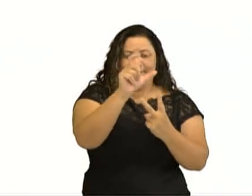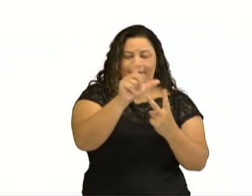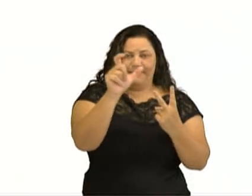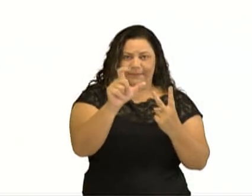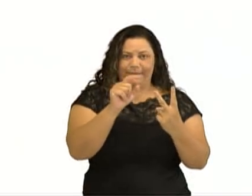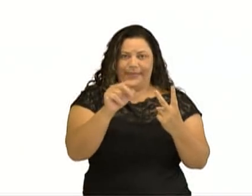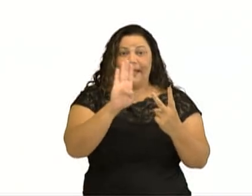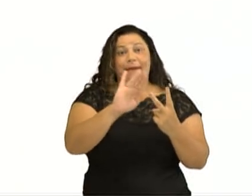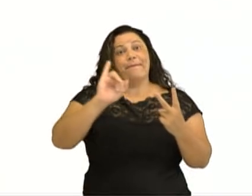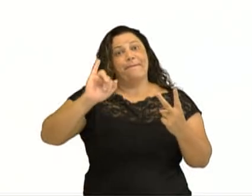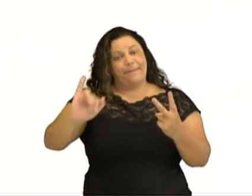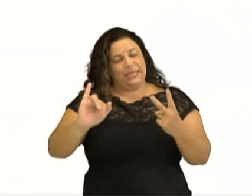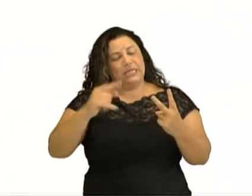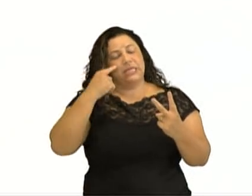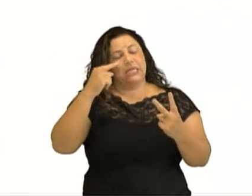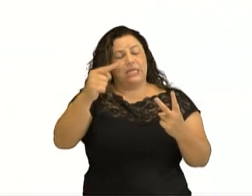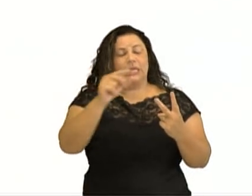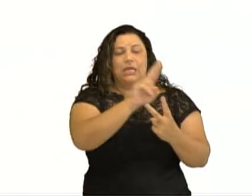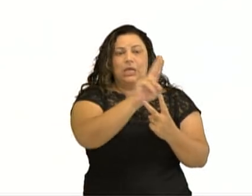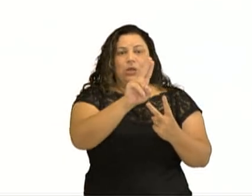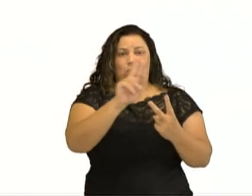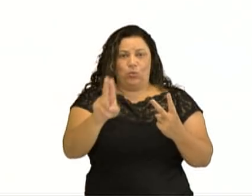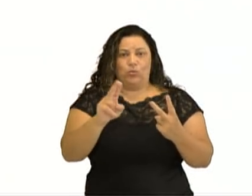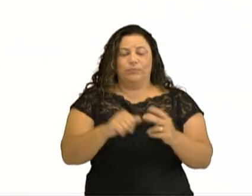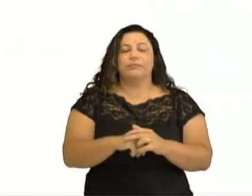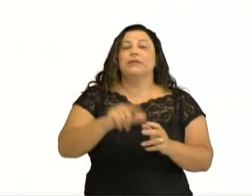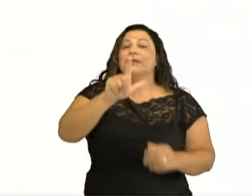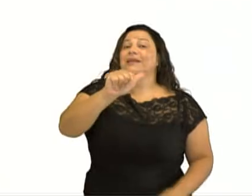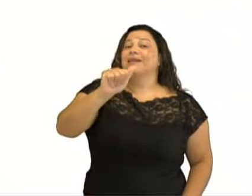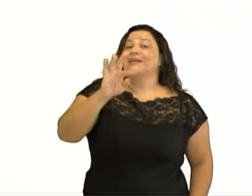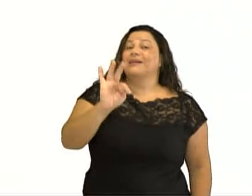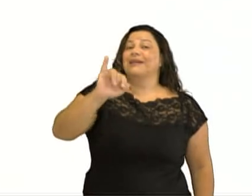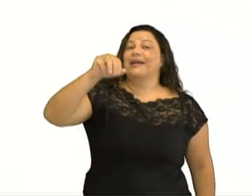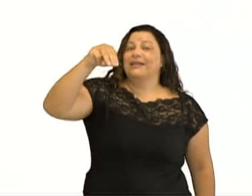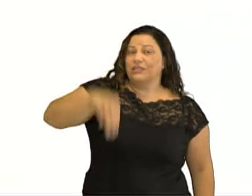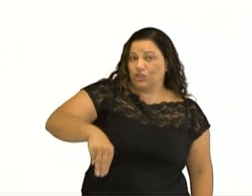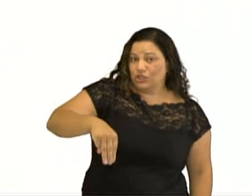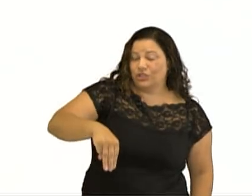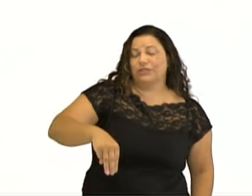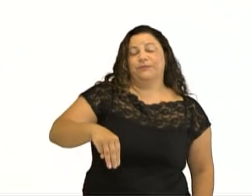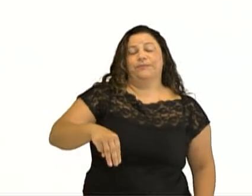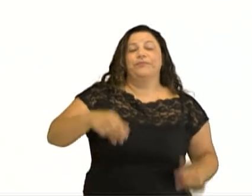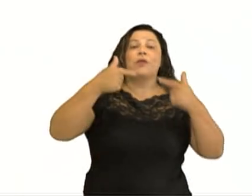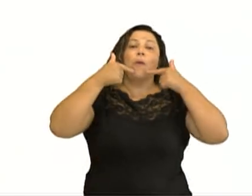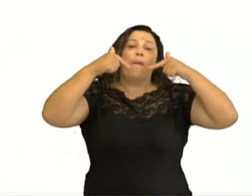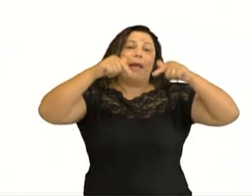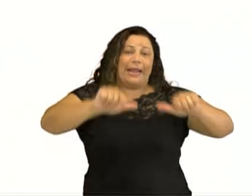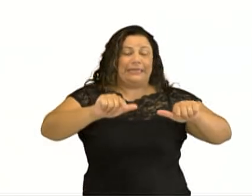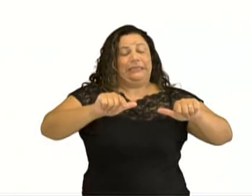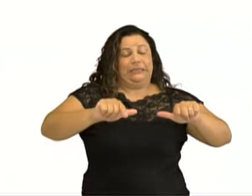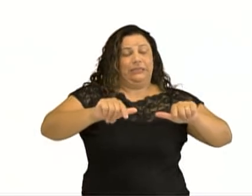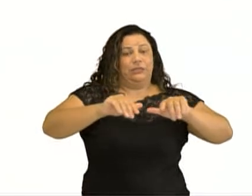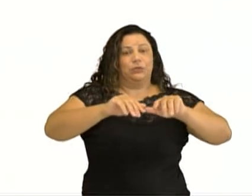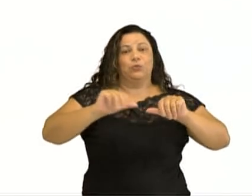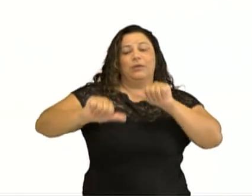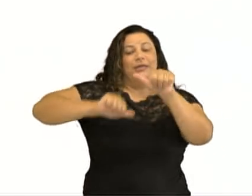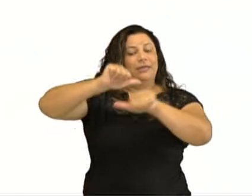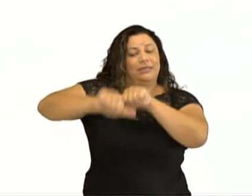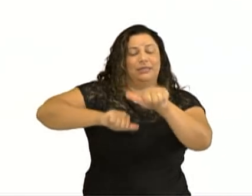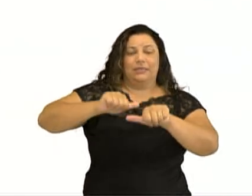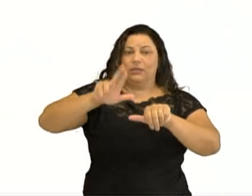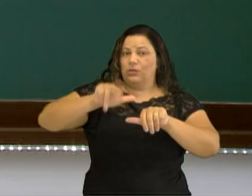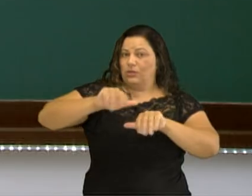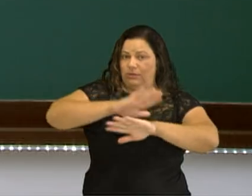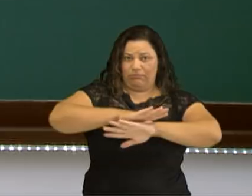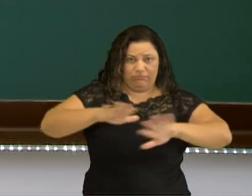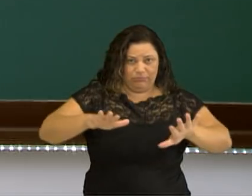E esses nomes vão estar escritos em latim, que é um idioma de uma língua que não sofre mais alterações. Além